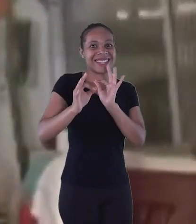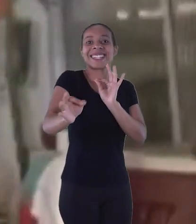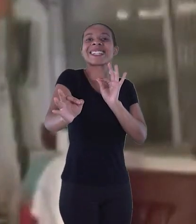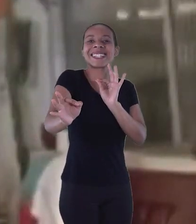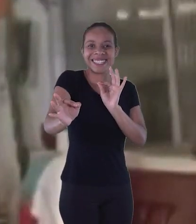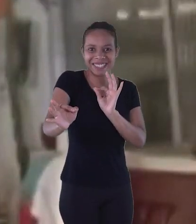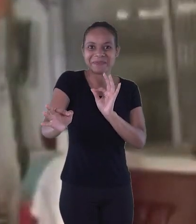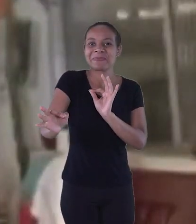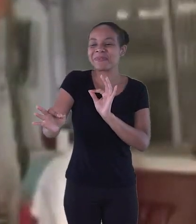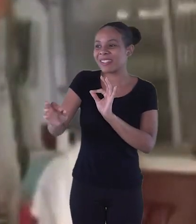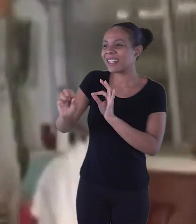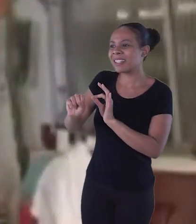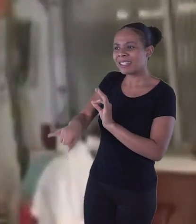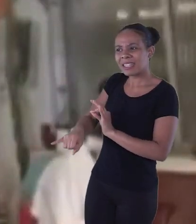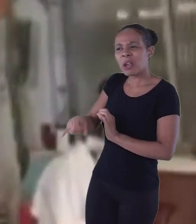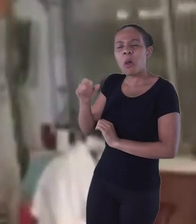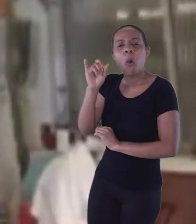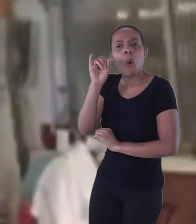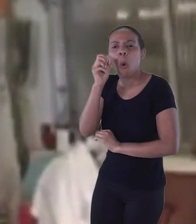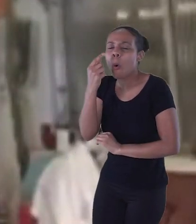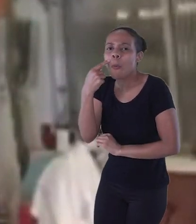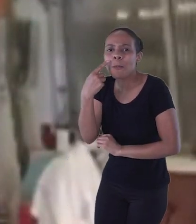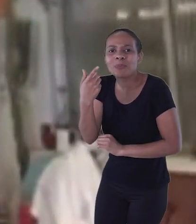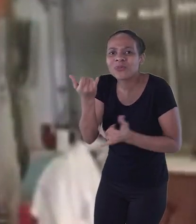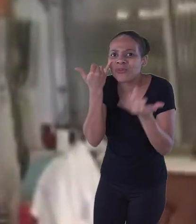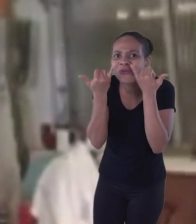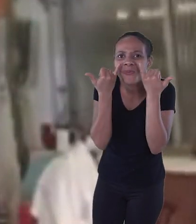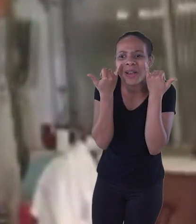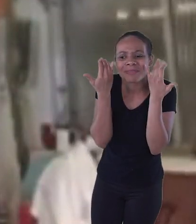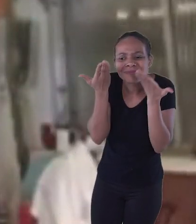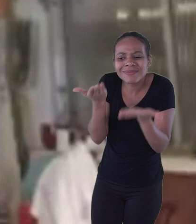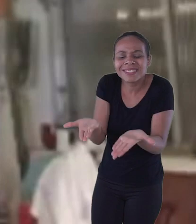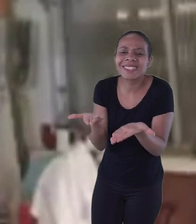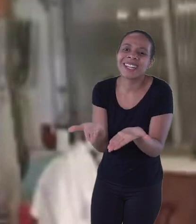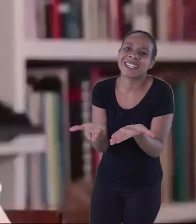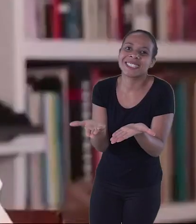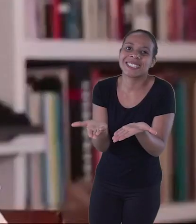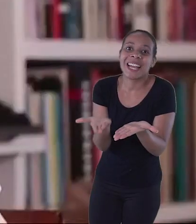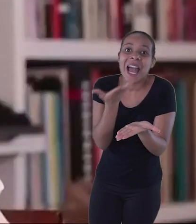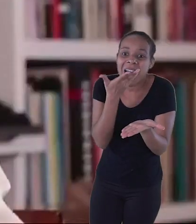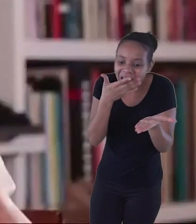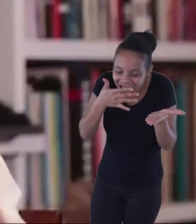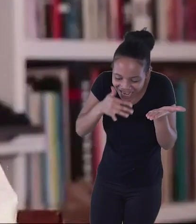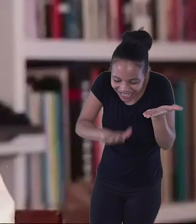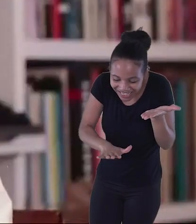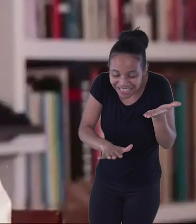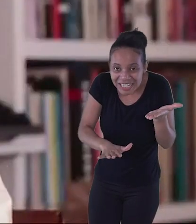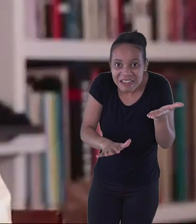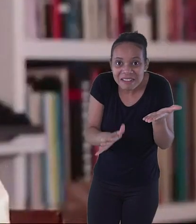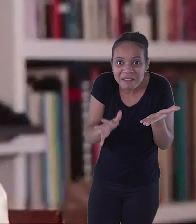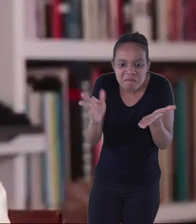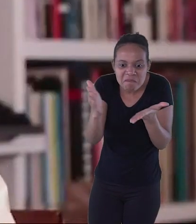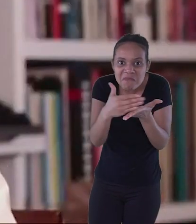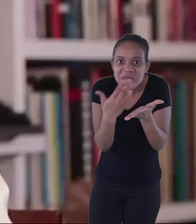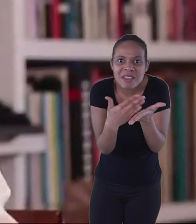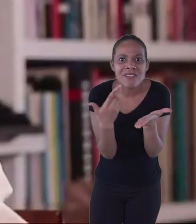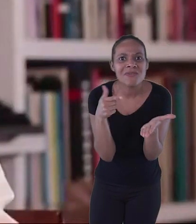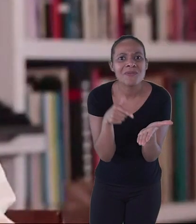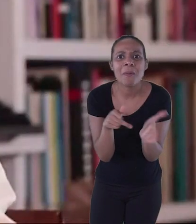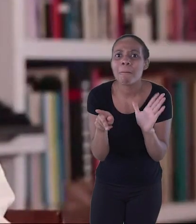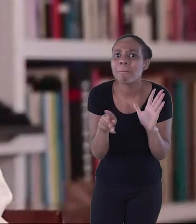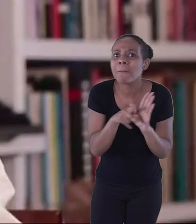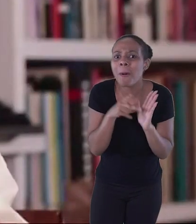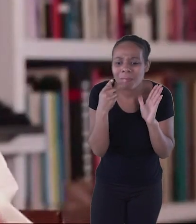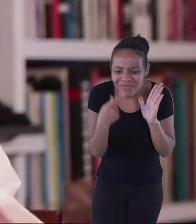além. Uma informação desse jeito, a criança vai deslumbrar, principalmente porque